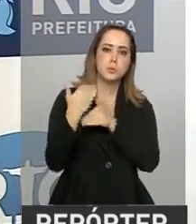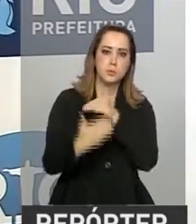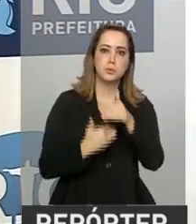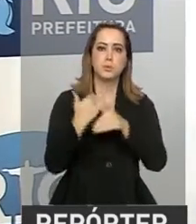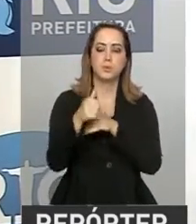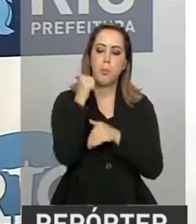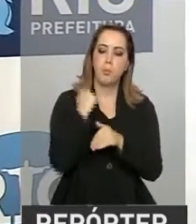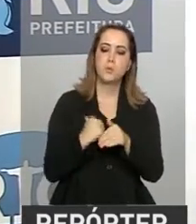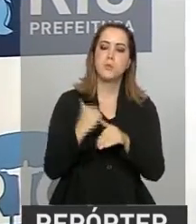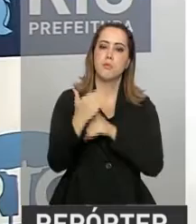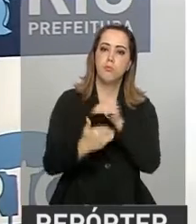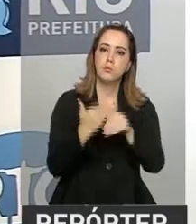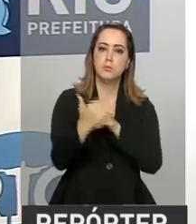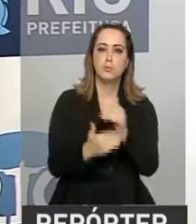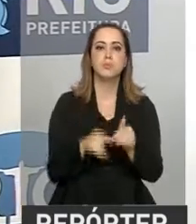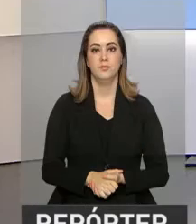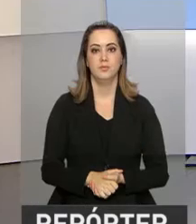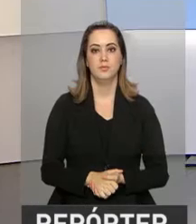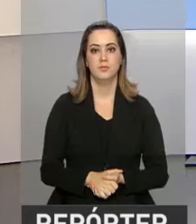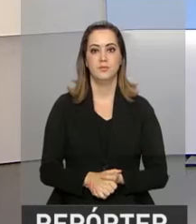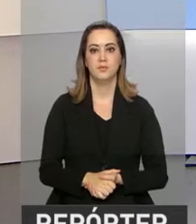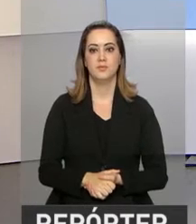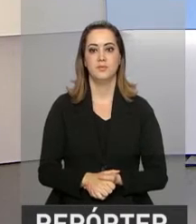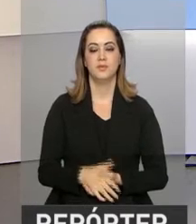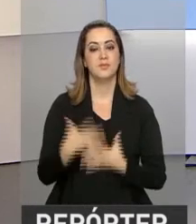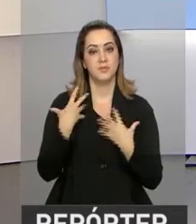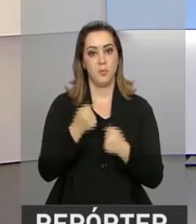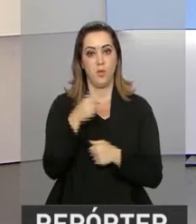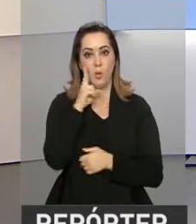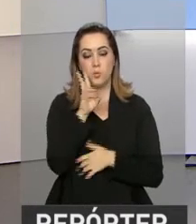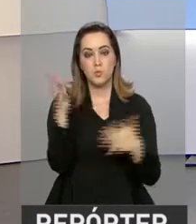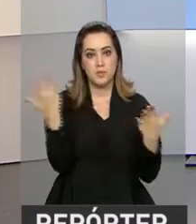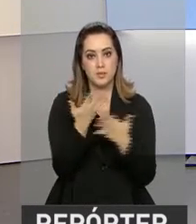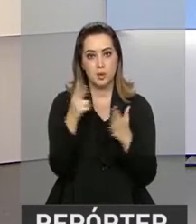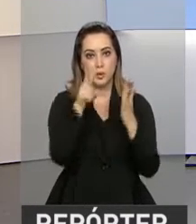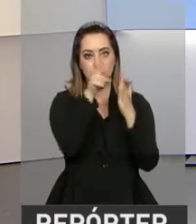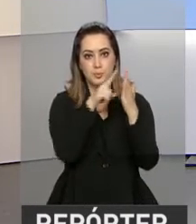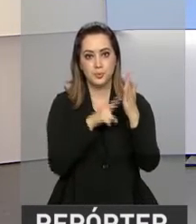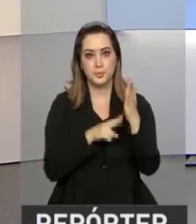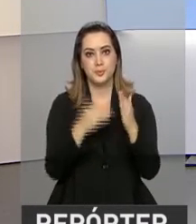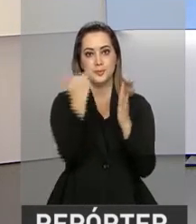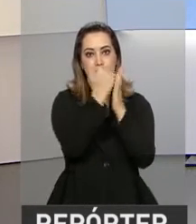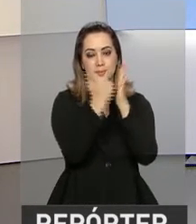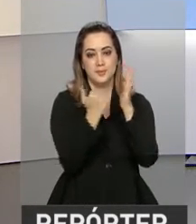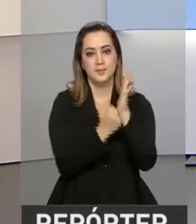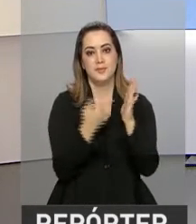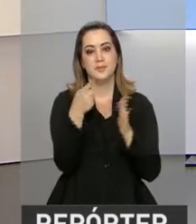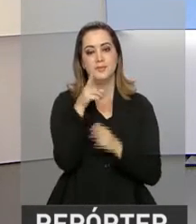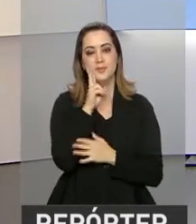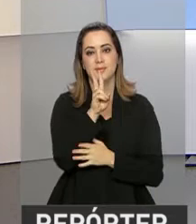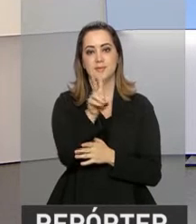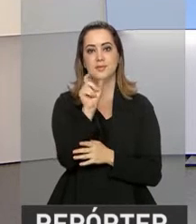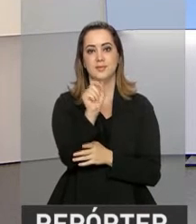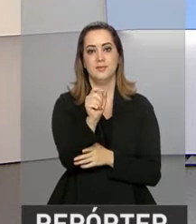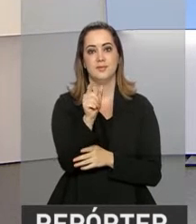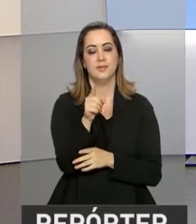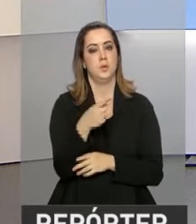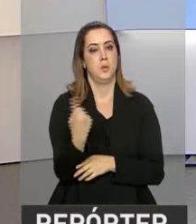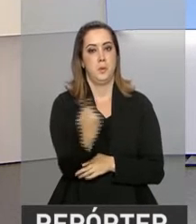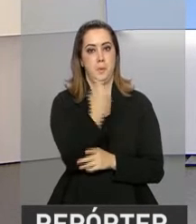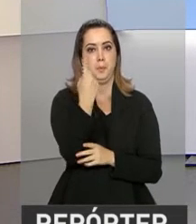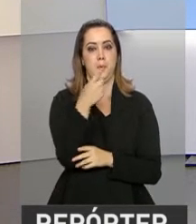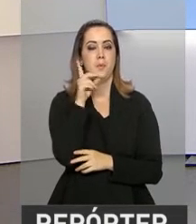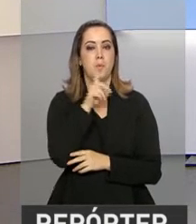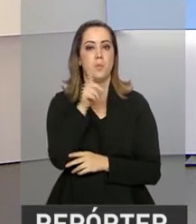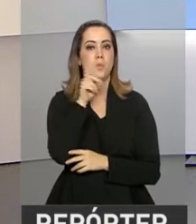Nacional, Internacional, isso foi muito importante. Vamos ver então o quadro de medalhas, tá aqui ó, Estados Unidos em primeiro,